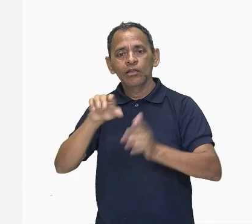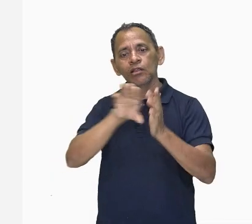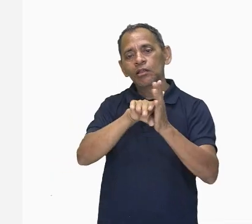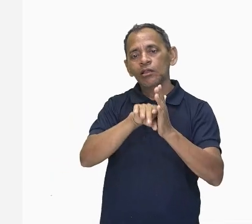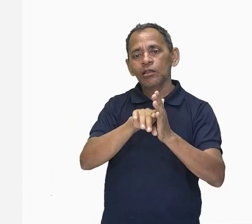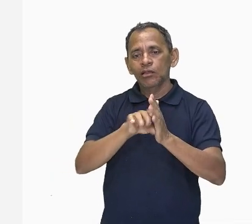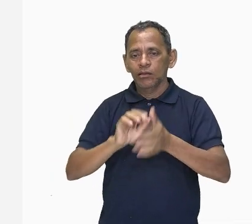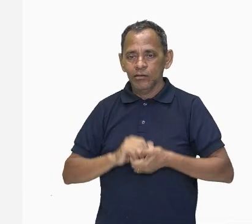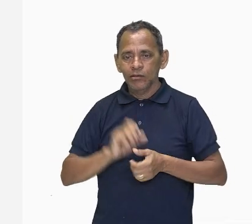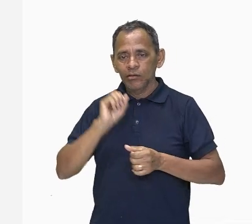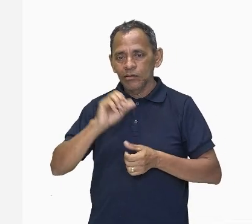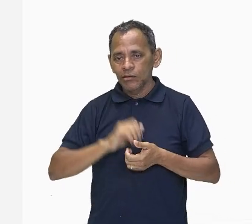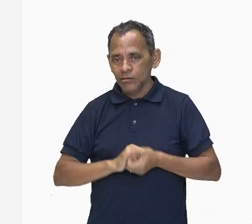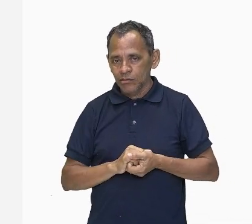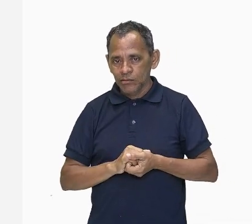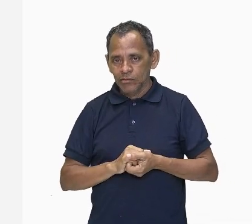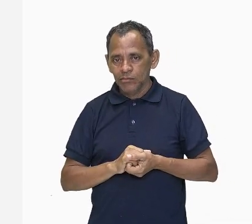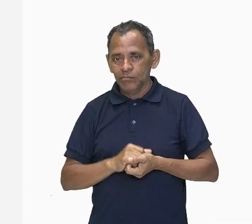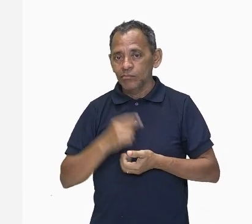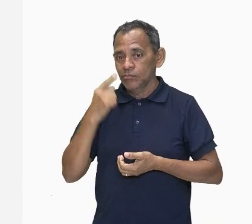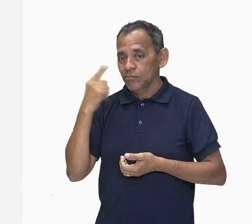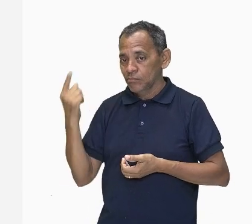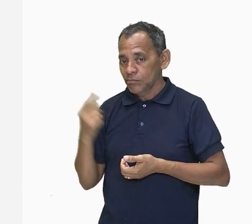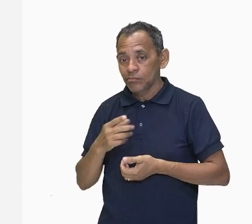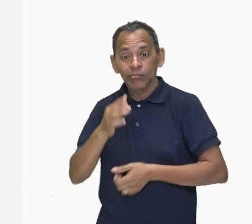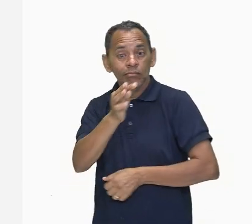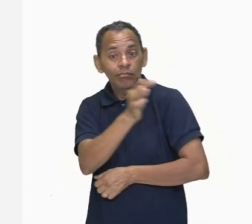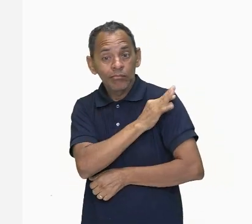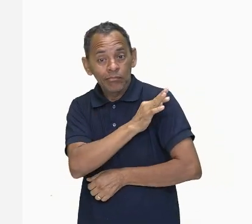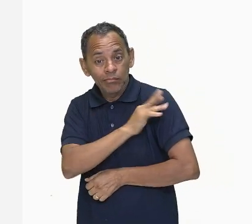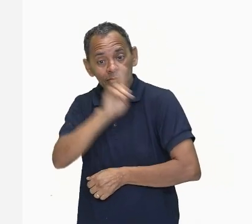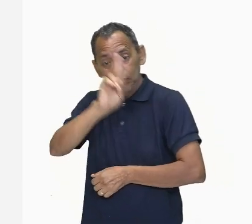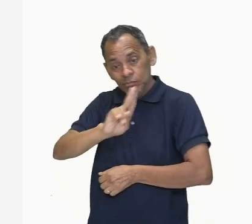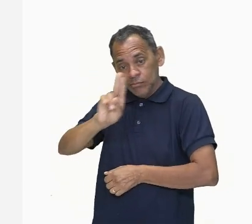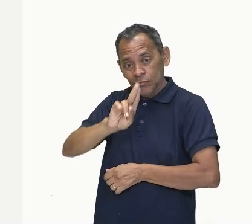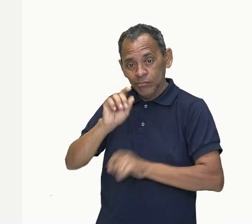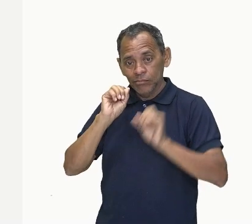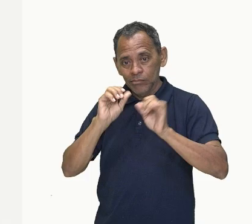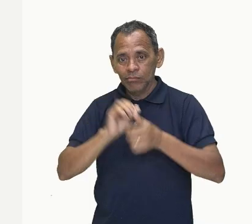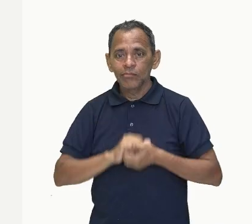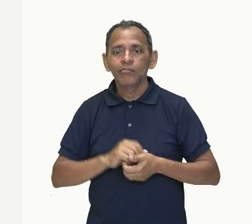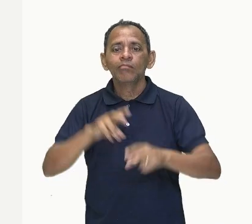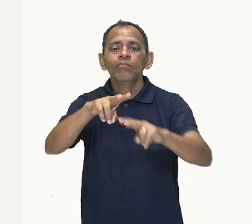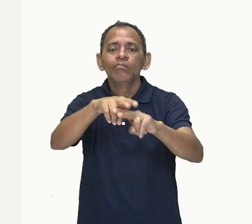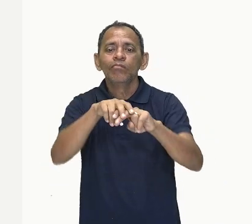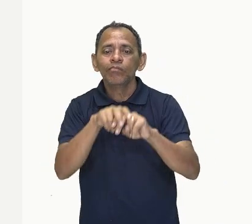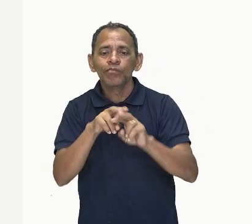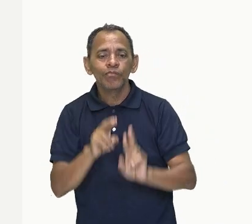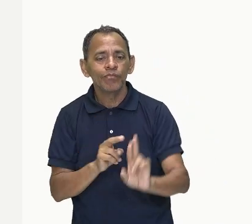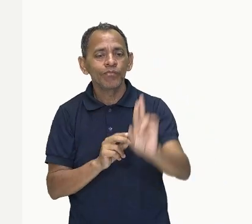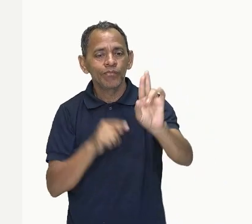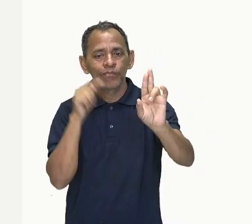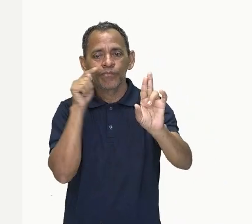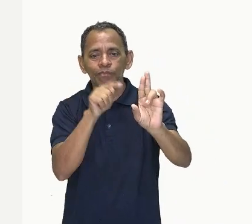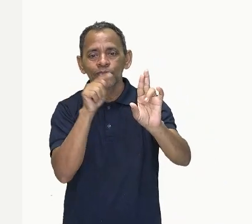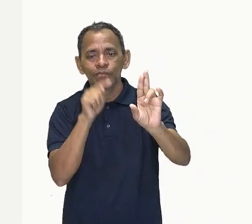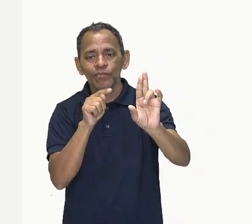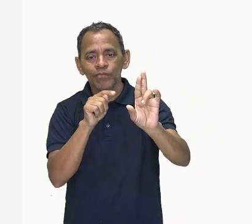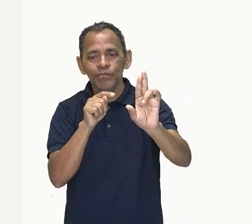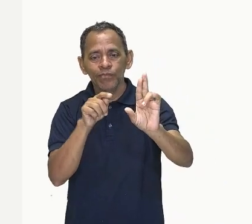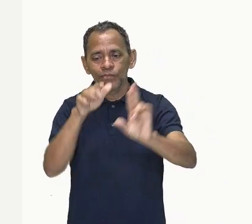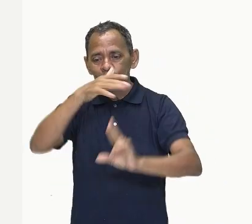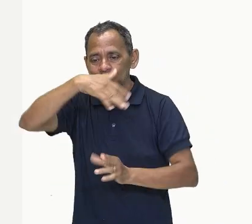projeções cartográficas como sendo ali as técnicas que nós utilizamos para representar a